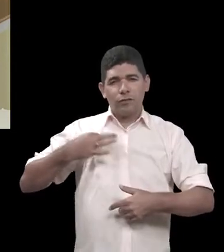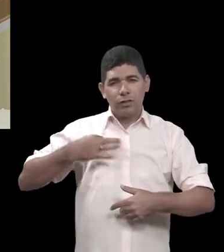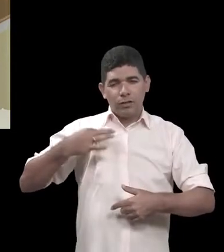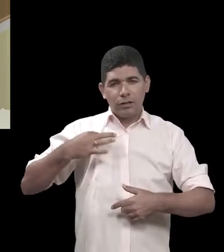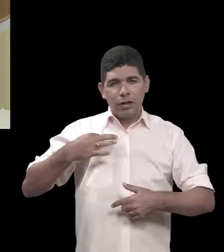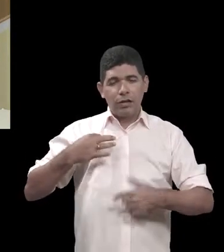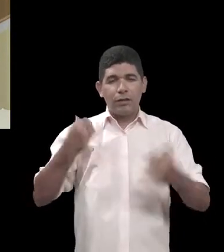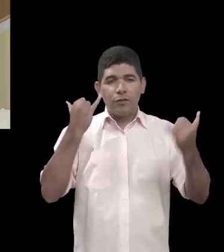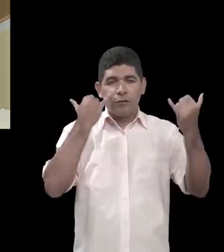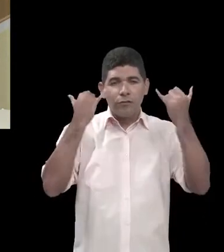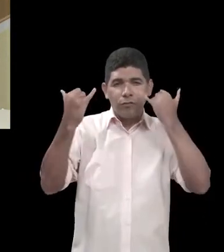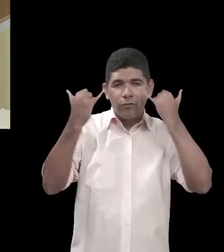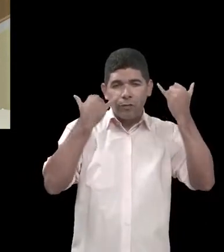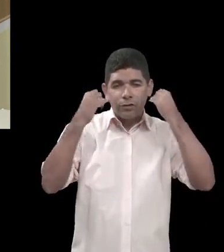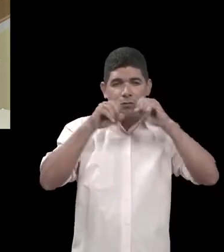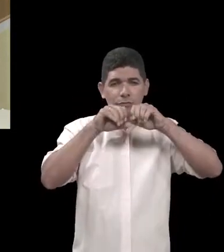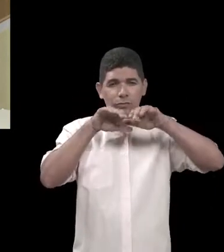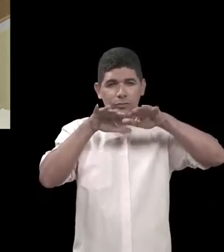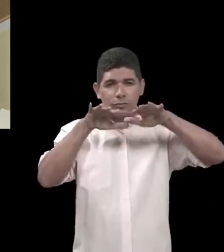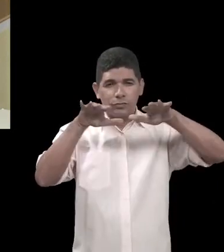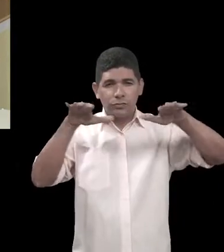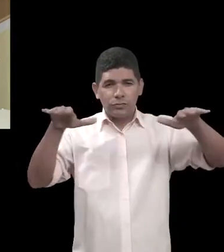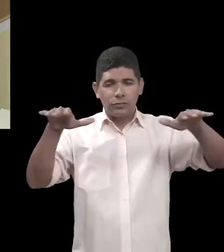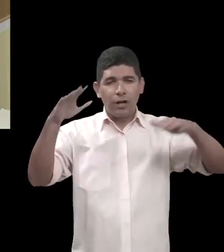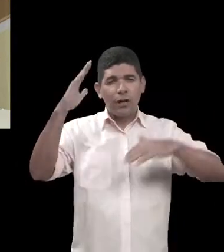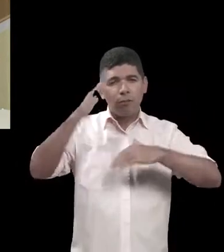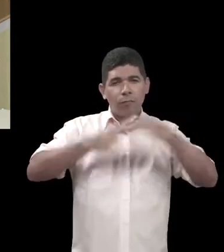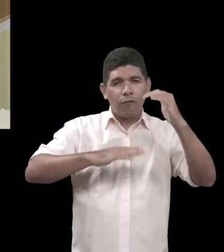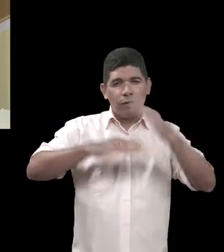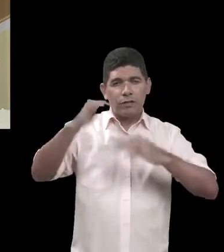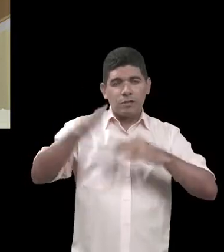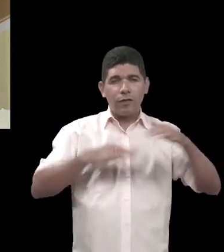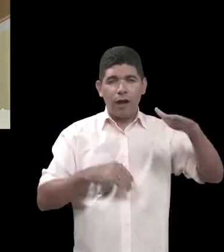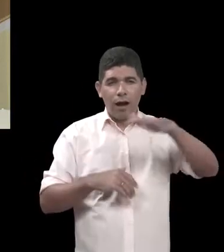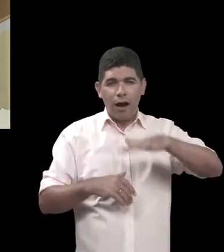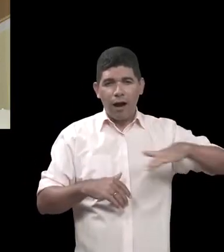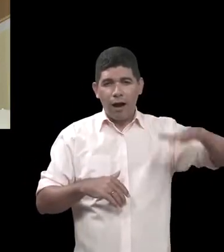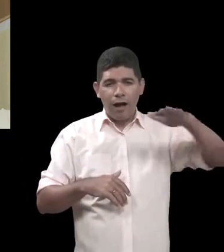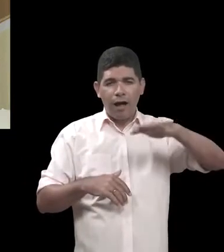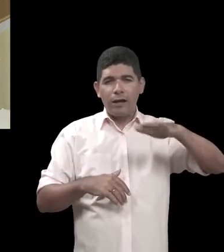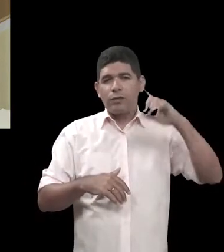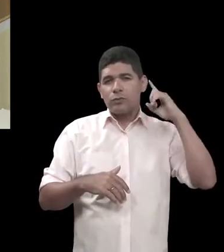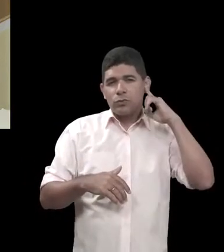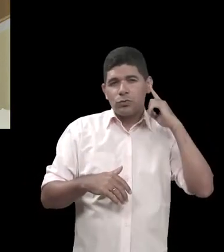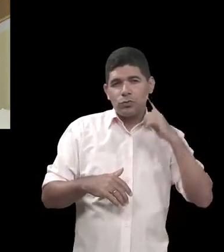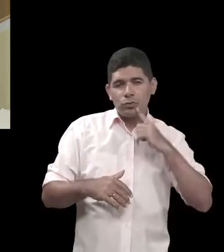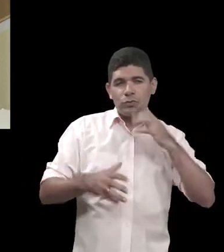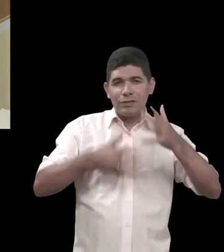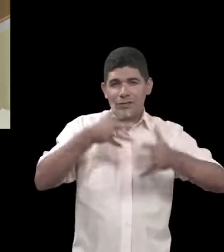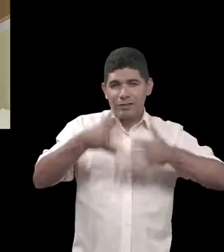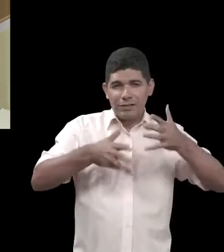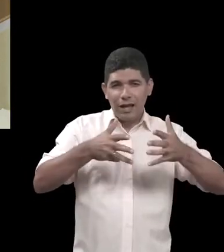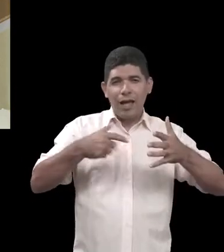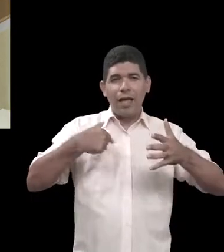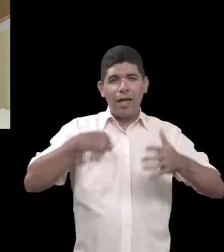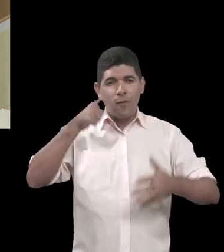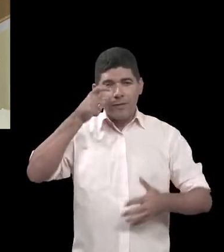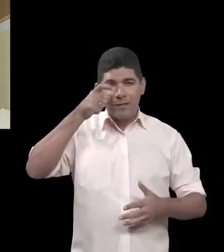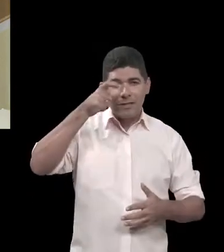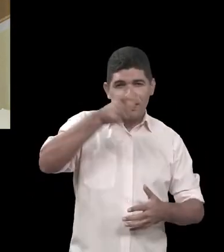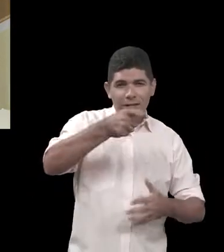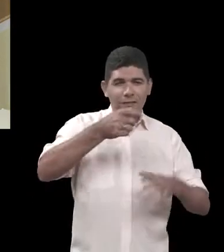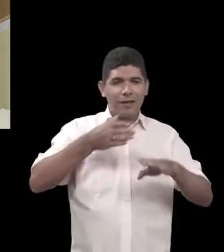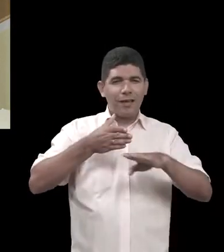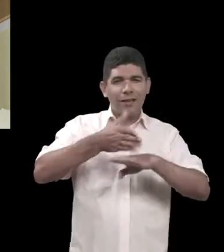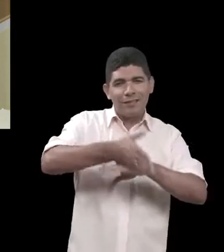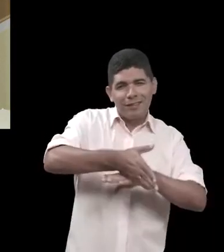a chegar de profissionalização da área, a gente começou a querer entrar. Porque até então, muita coisa